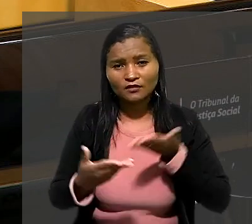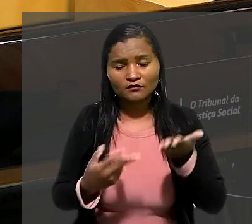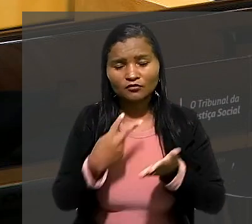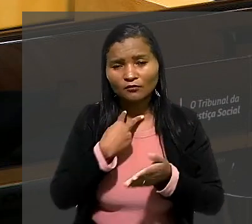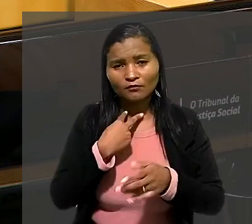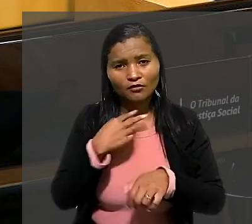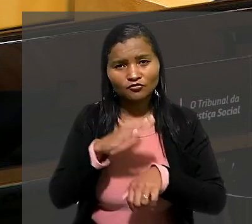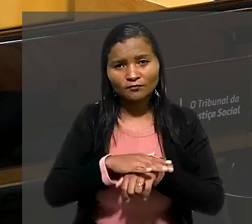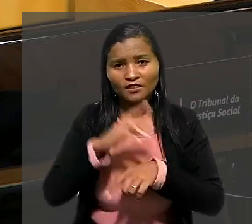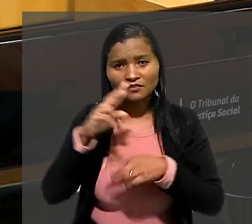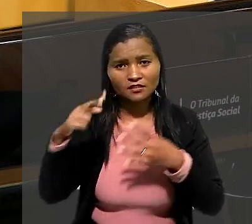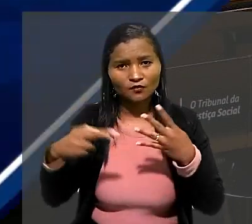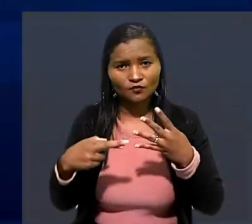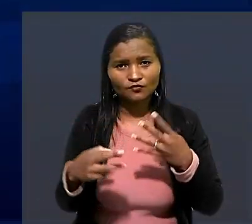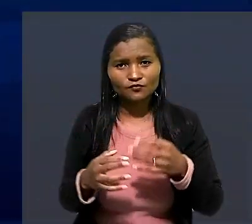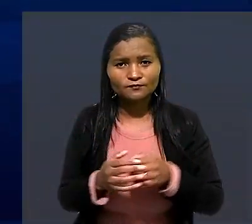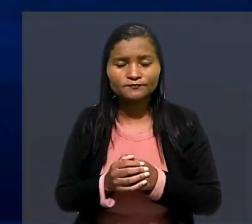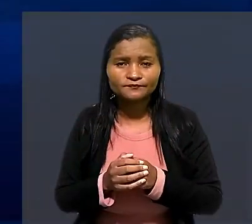mais recurso.